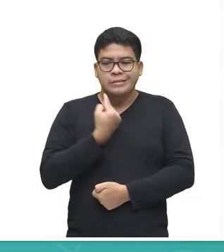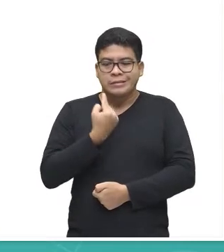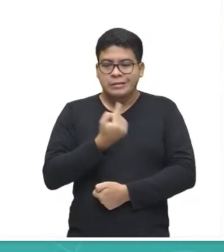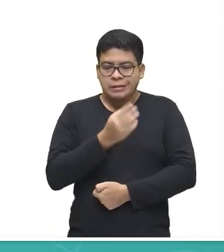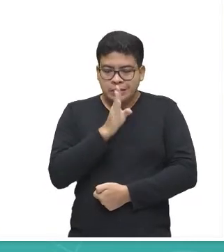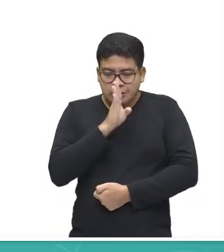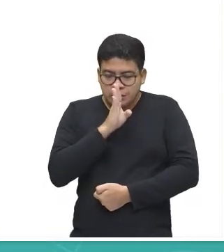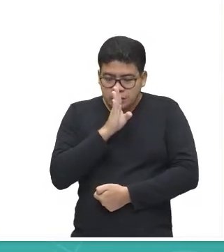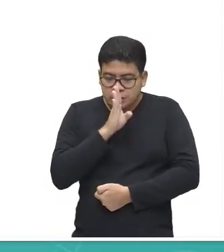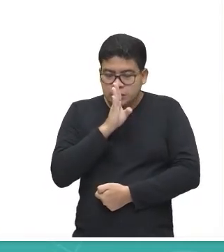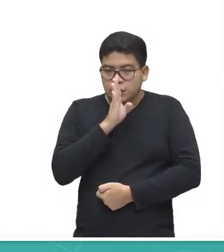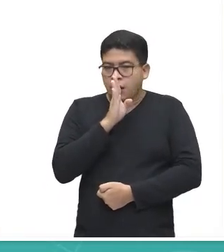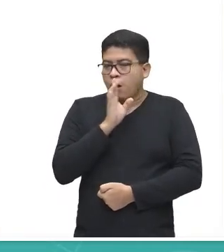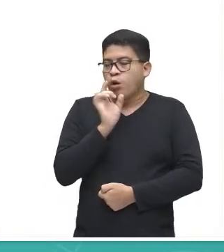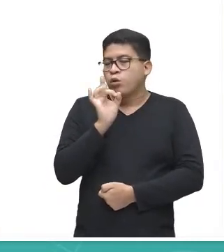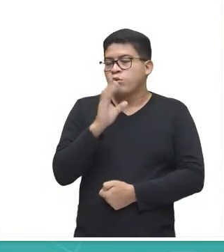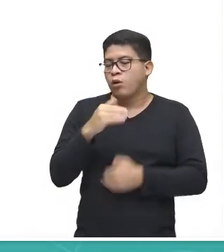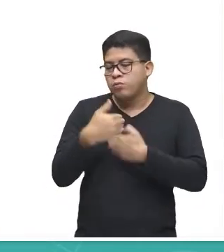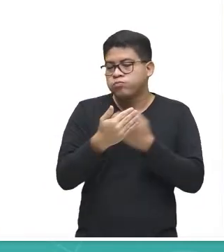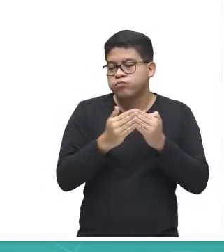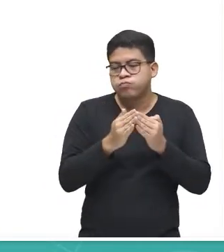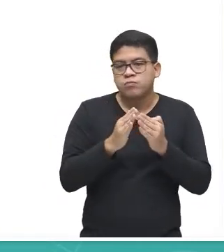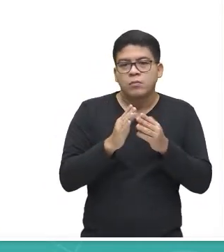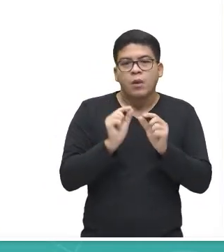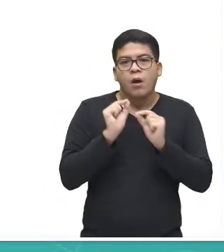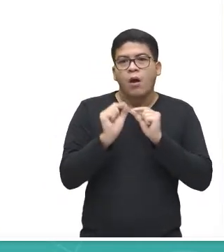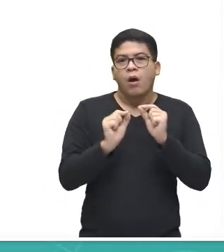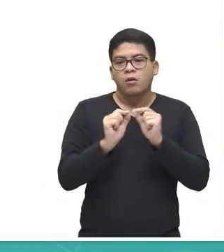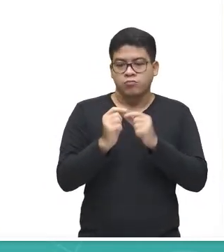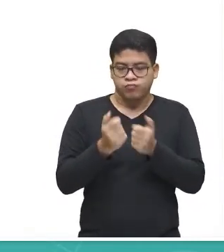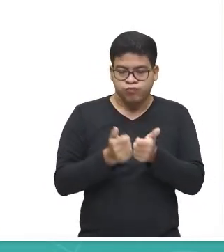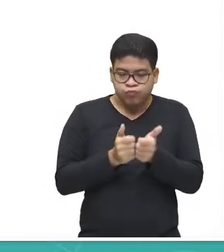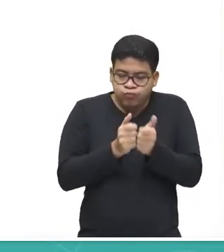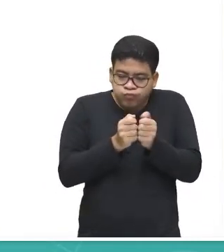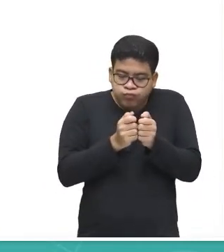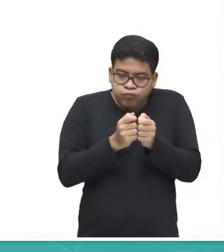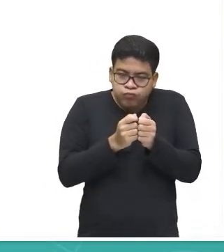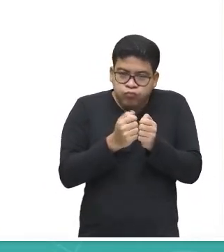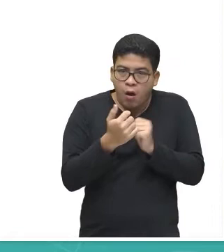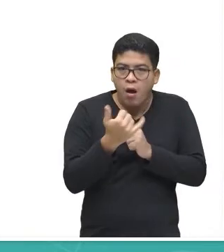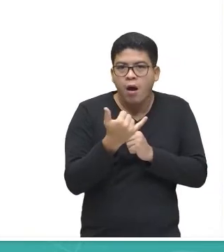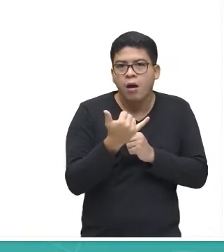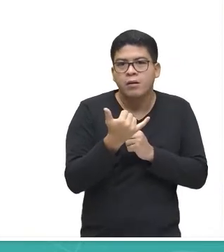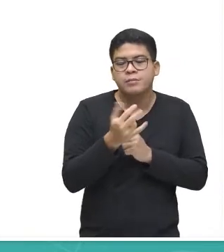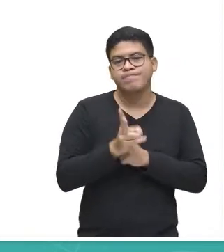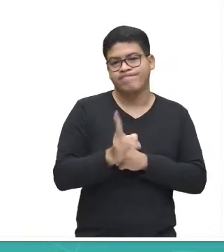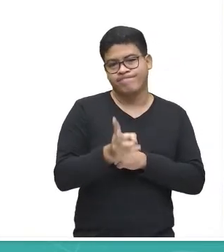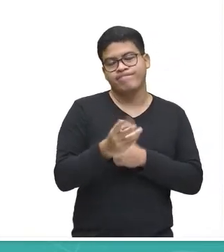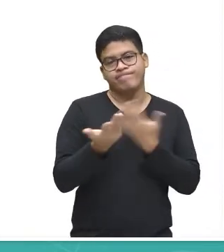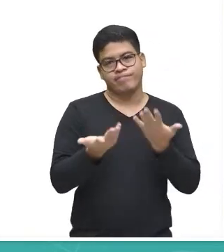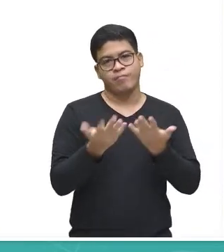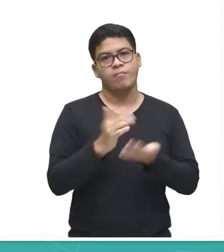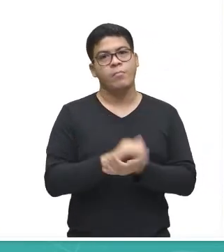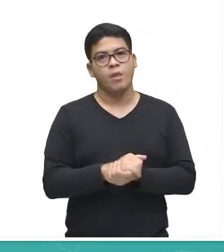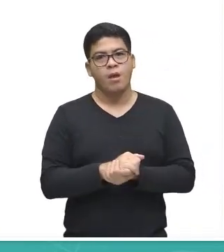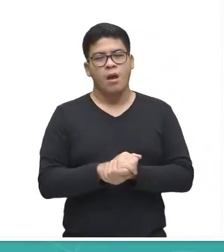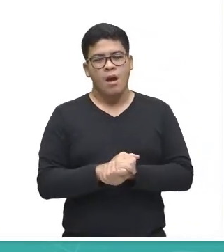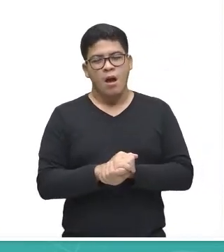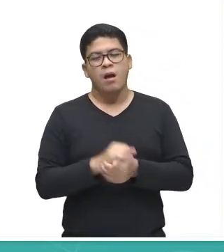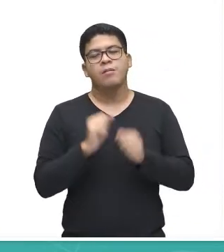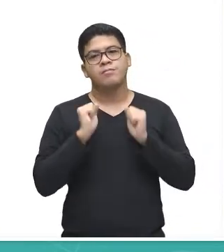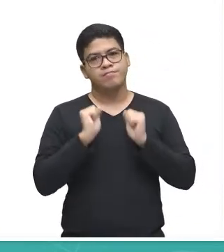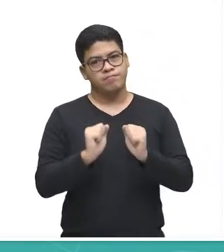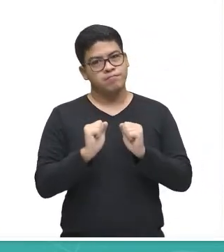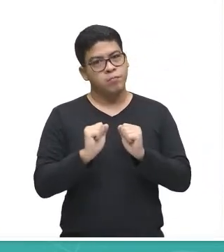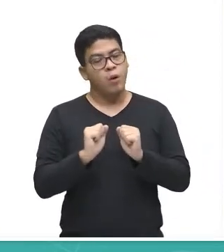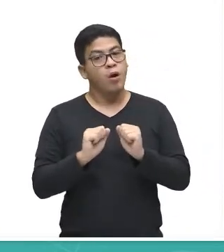gosta de ficar sozinho no quarto, né? De preferência com o seu celular, né? E esse tipo de atitude, ele pode causar muito danos à família.